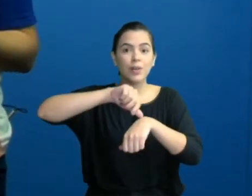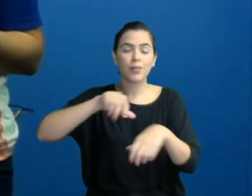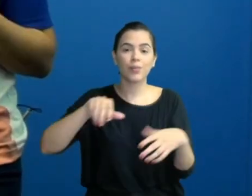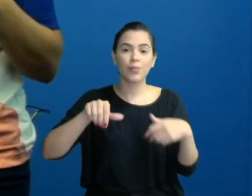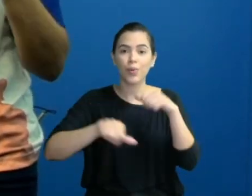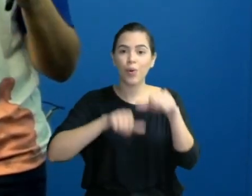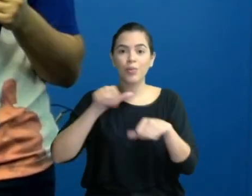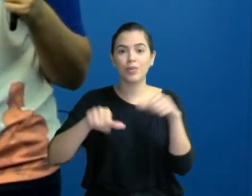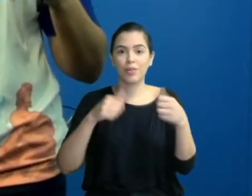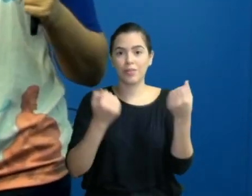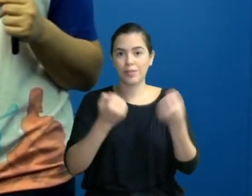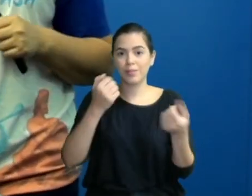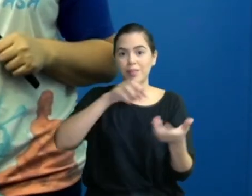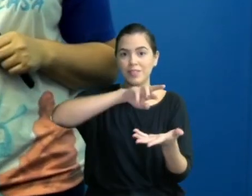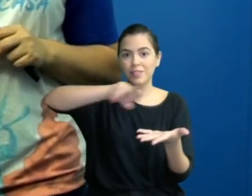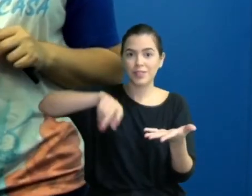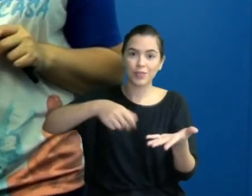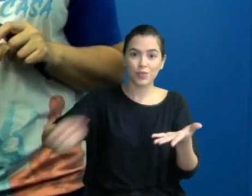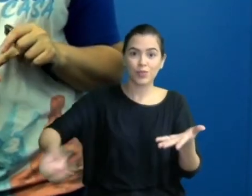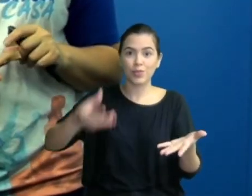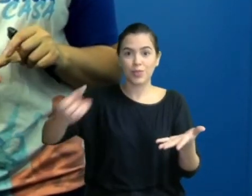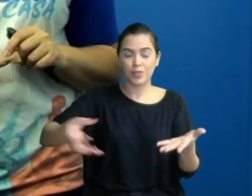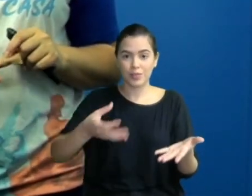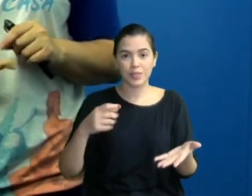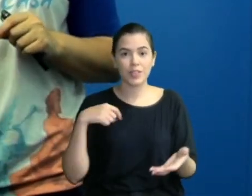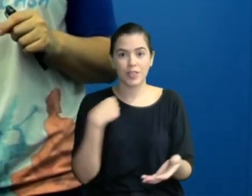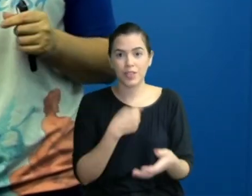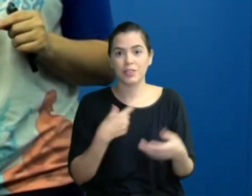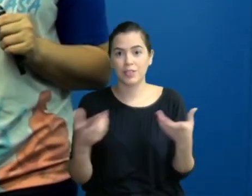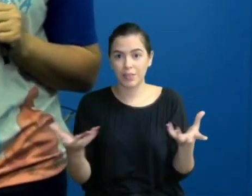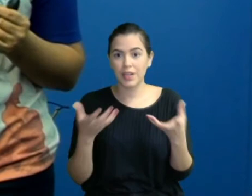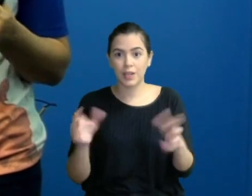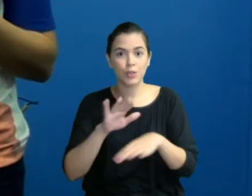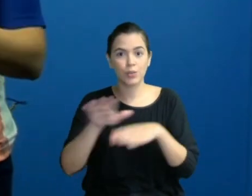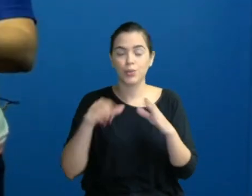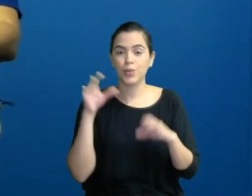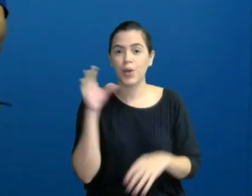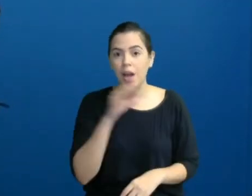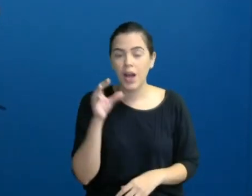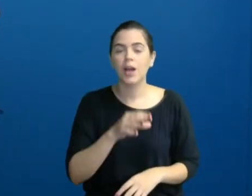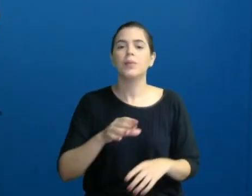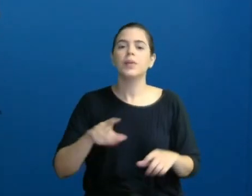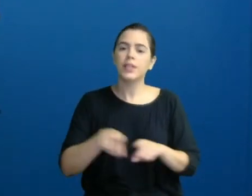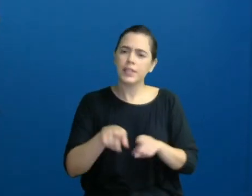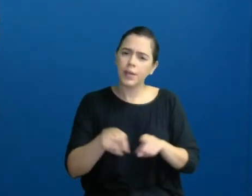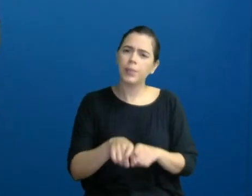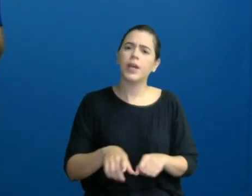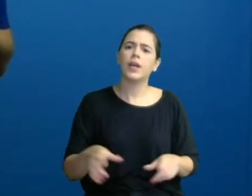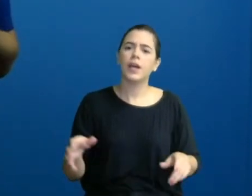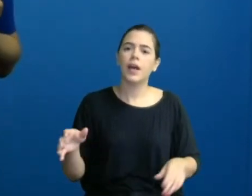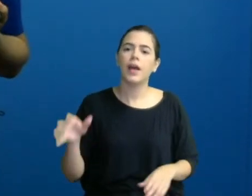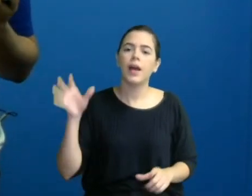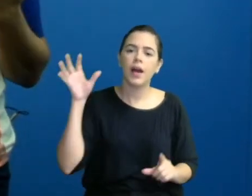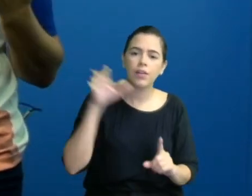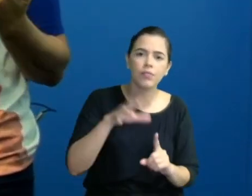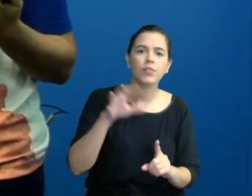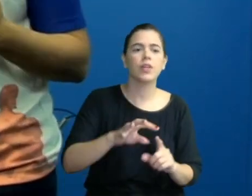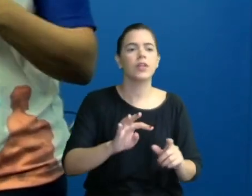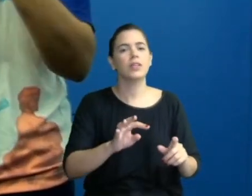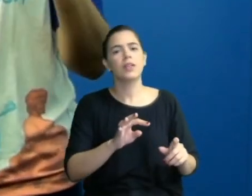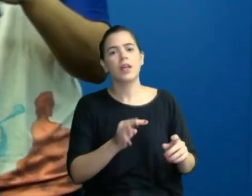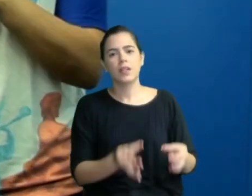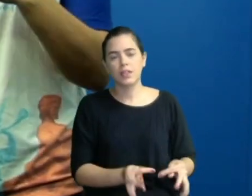né, com os meios de transporte e a gente está muito mais imediatista também. E percebemos a influência de outras áreas, né, a área da